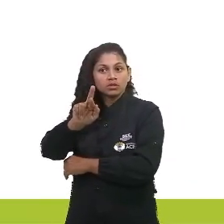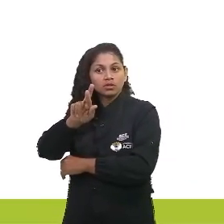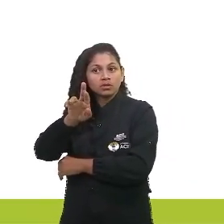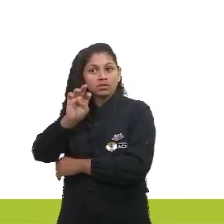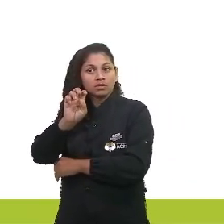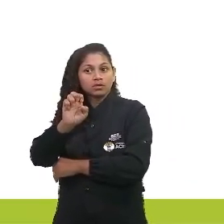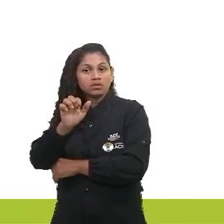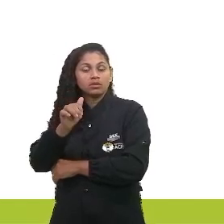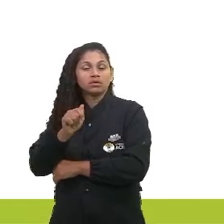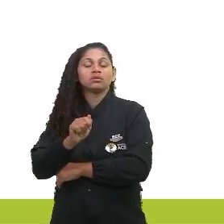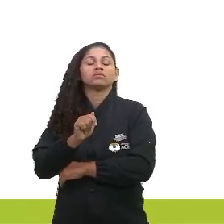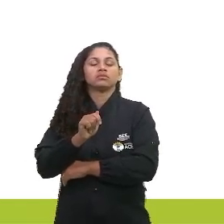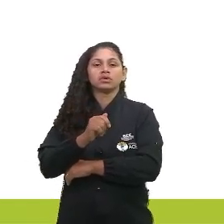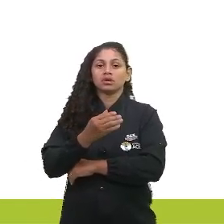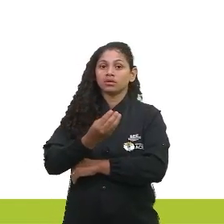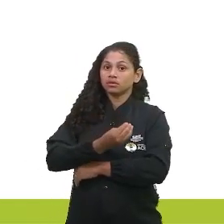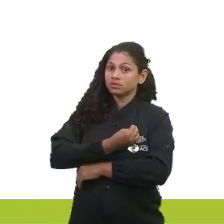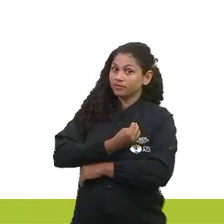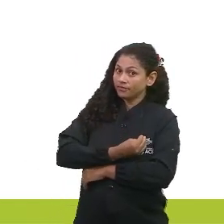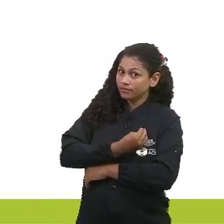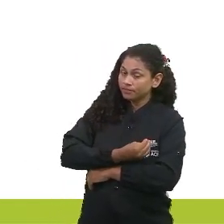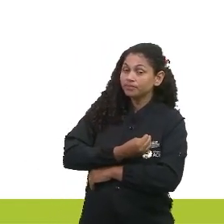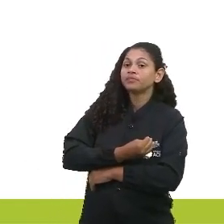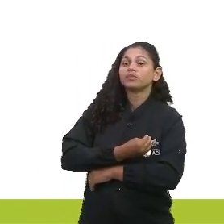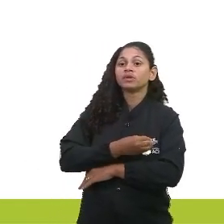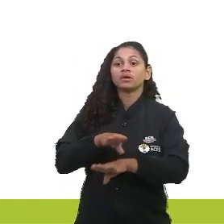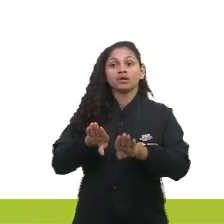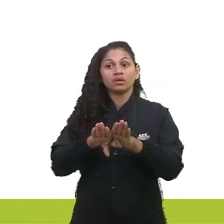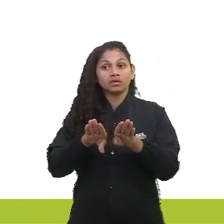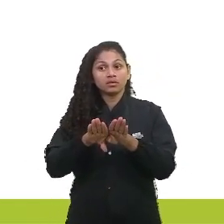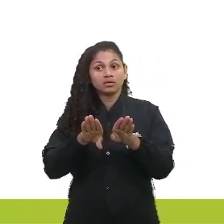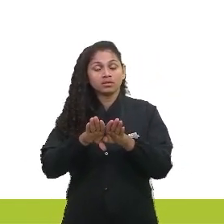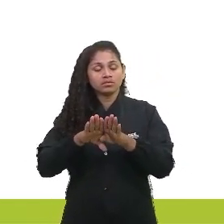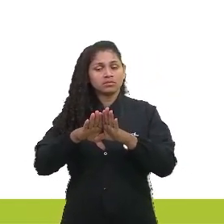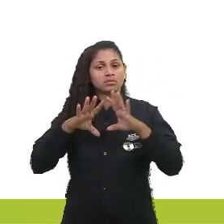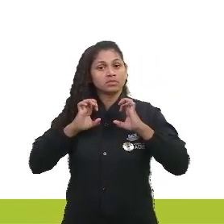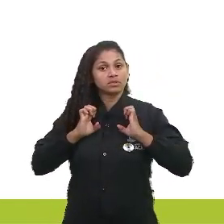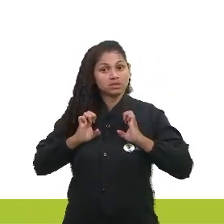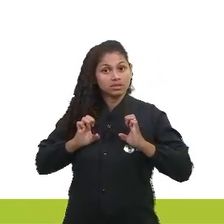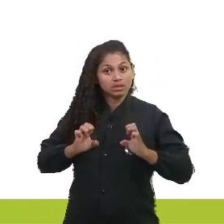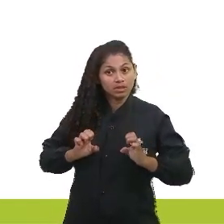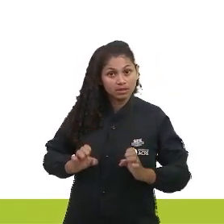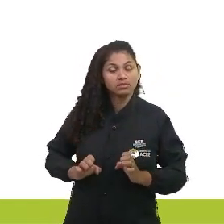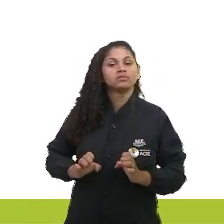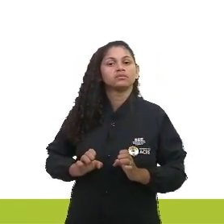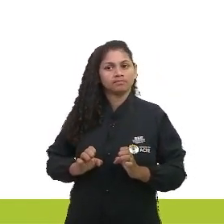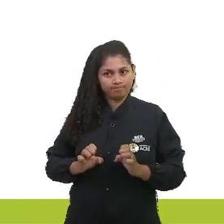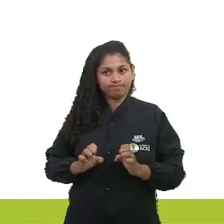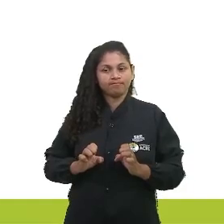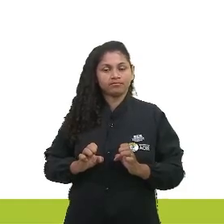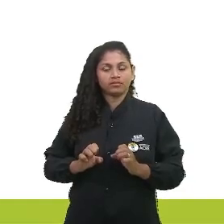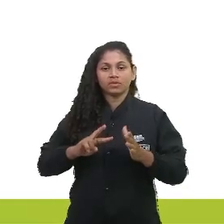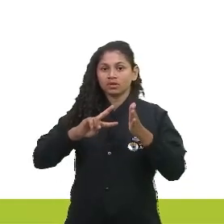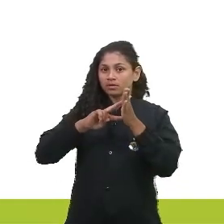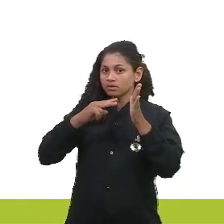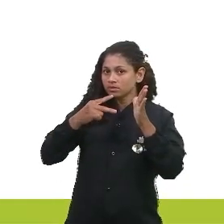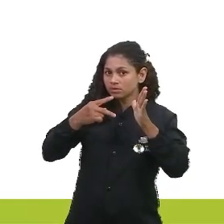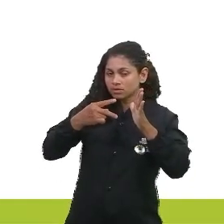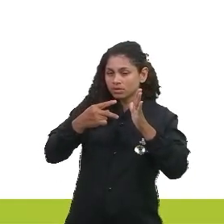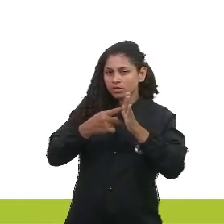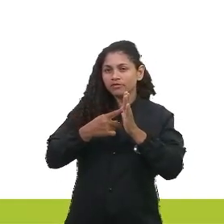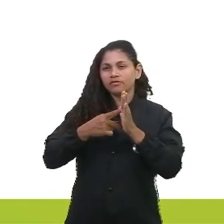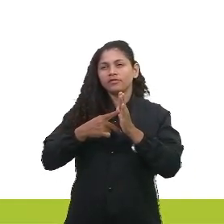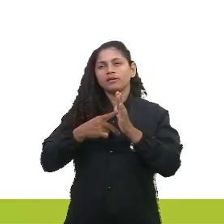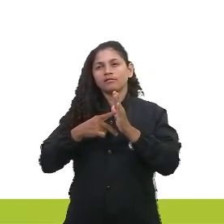palavra ethos significa hábito e costume, e a palavra ethos significa índole ou